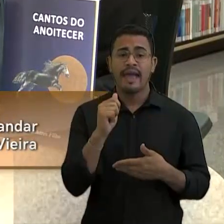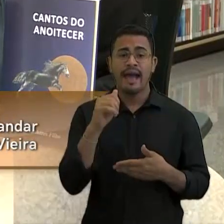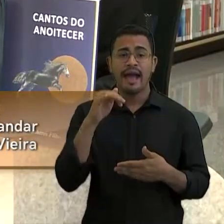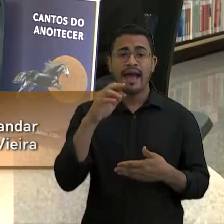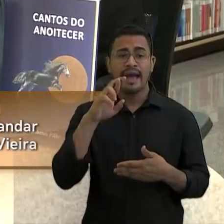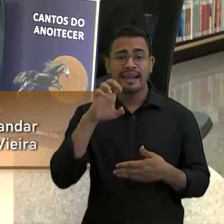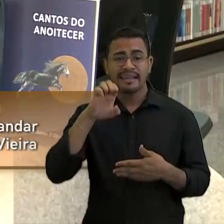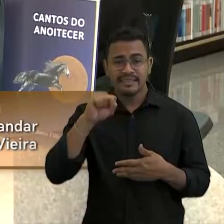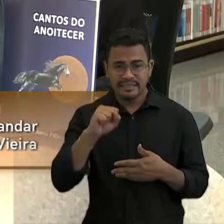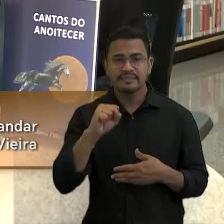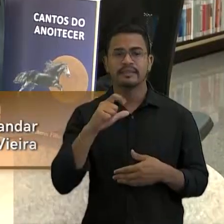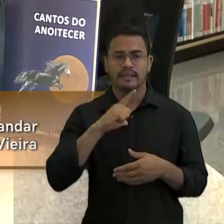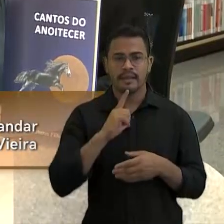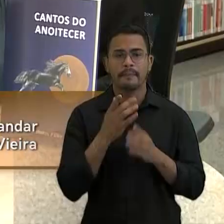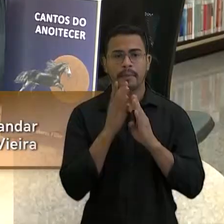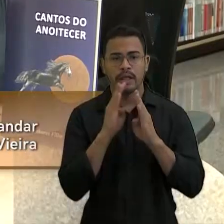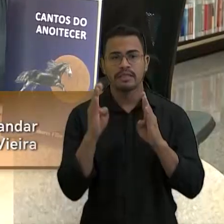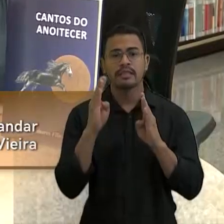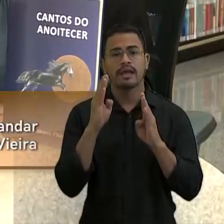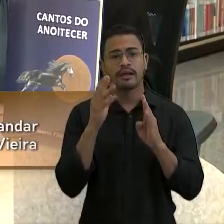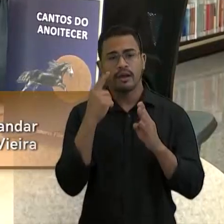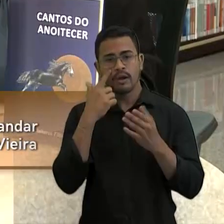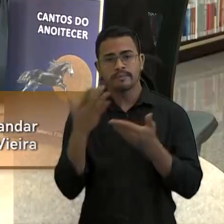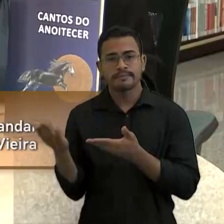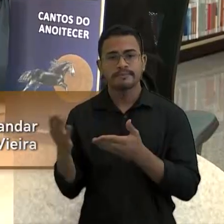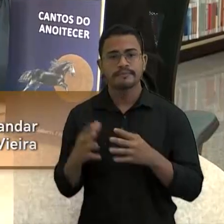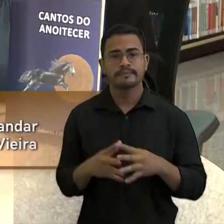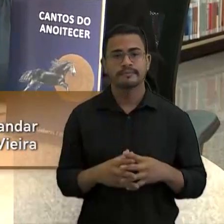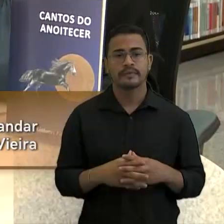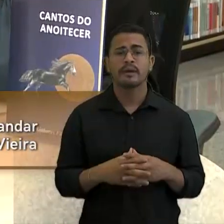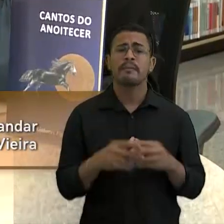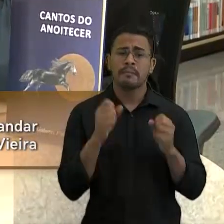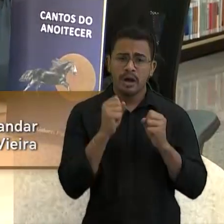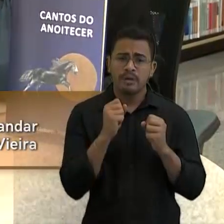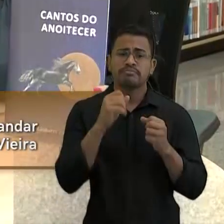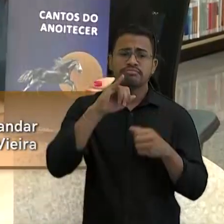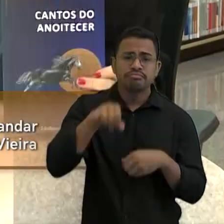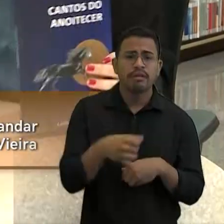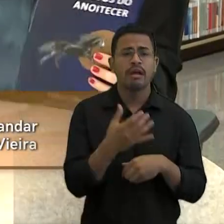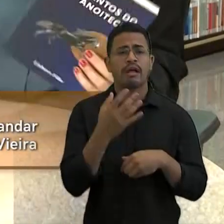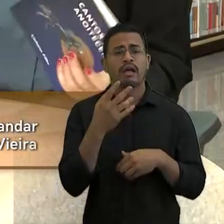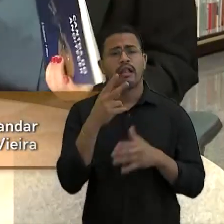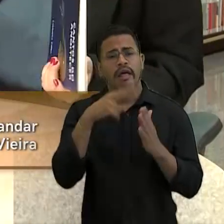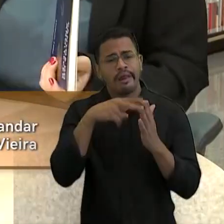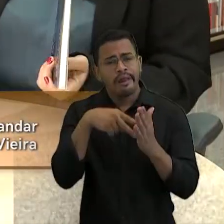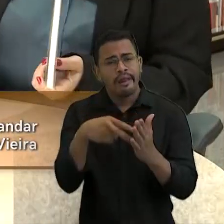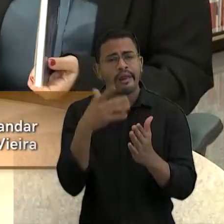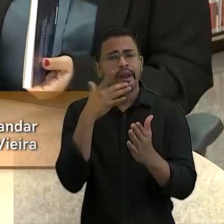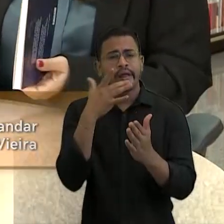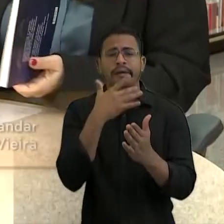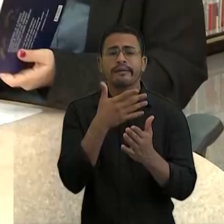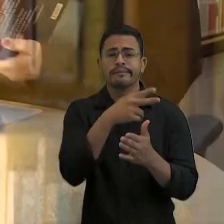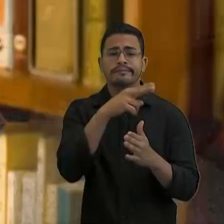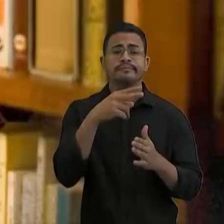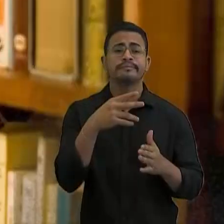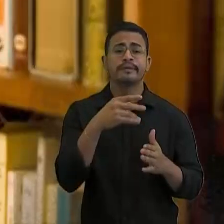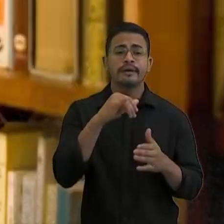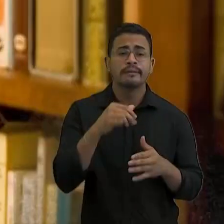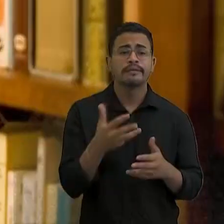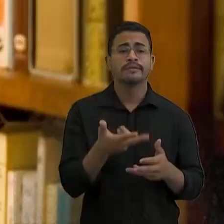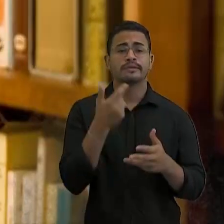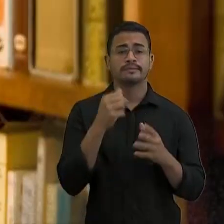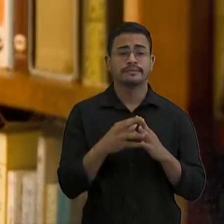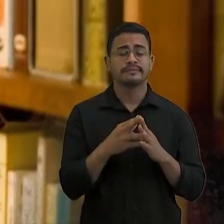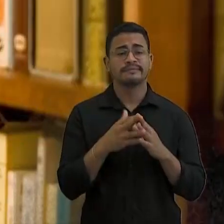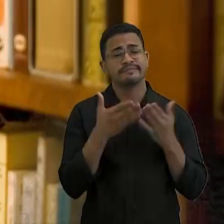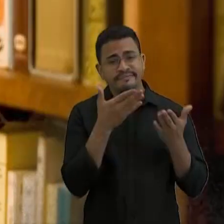César Calles de Oliveira, onde você vai poder se deleitar nessa leitura. Meu querido mestre,